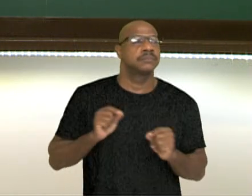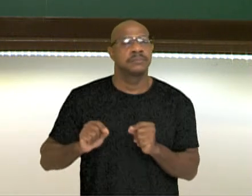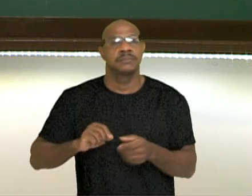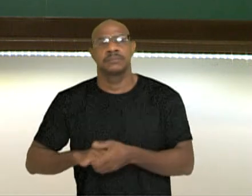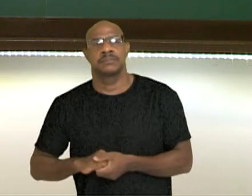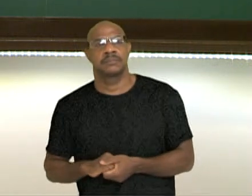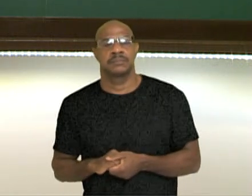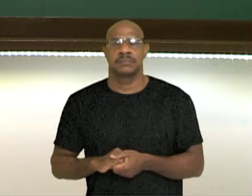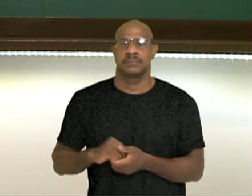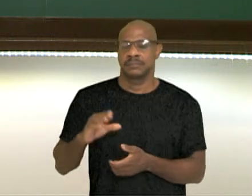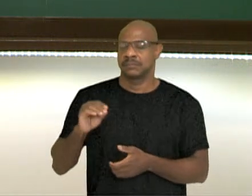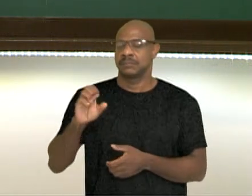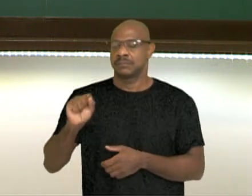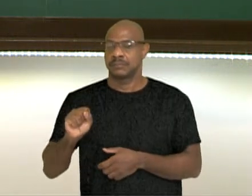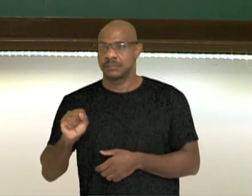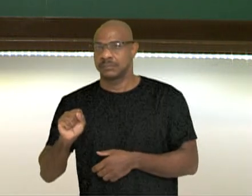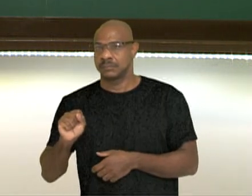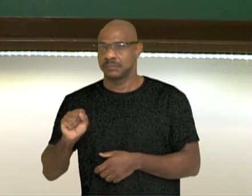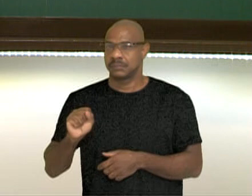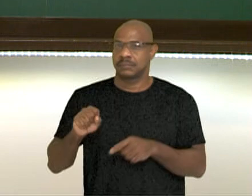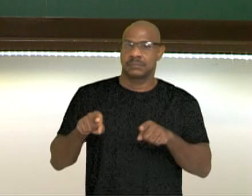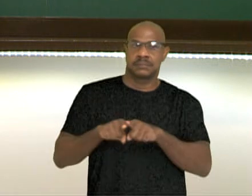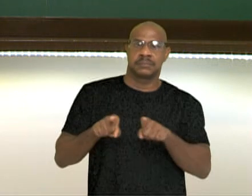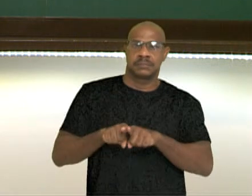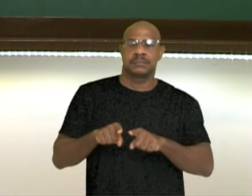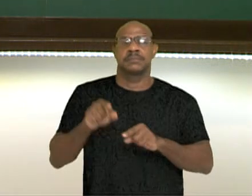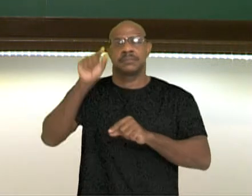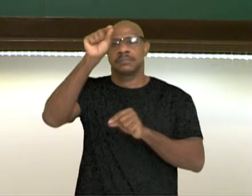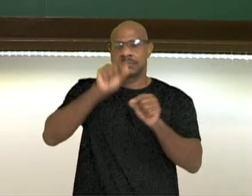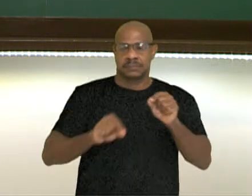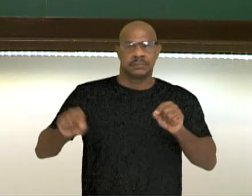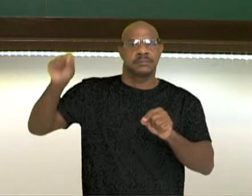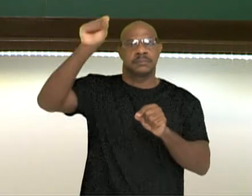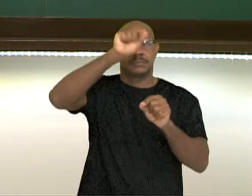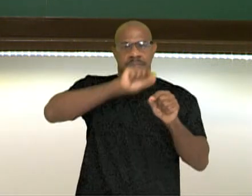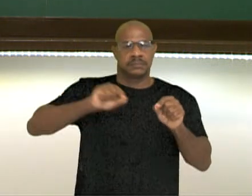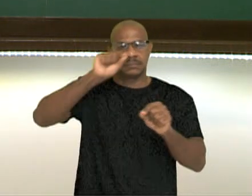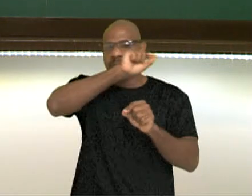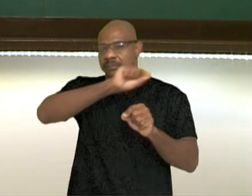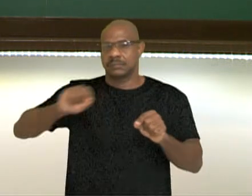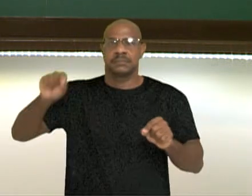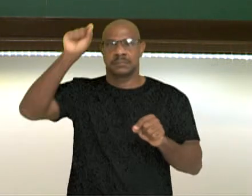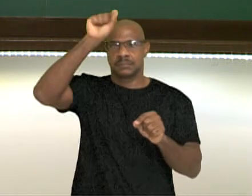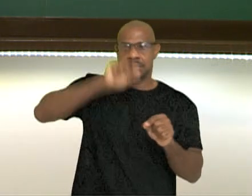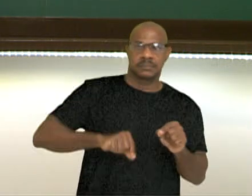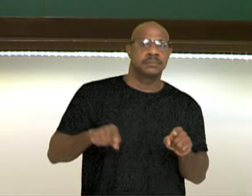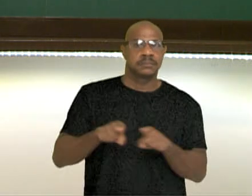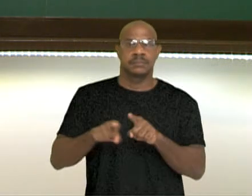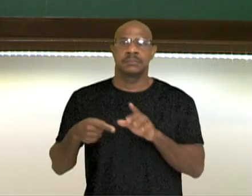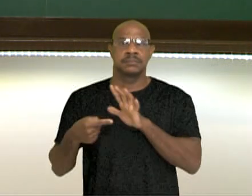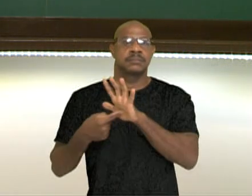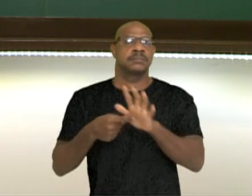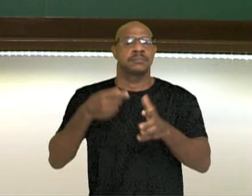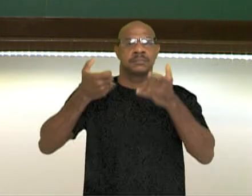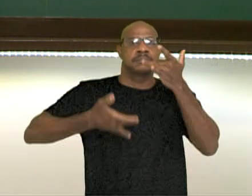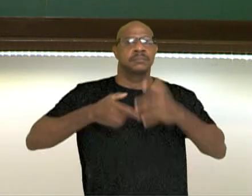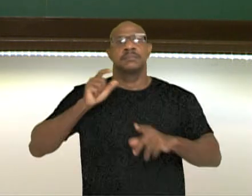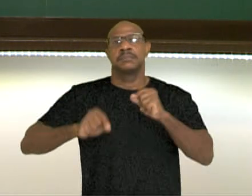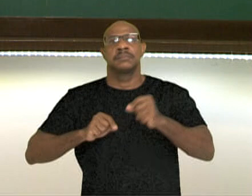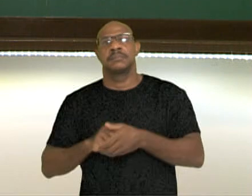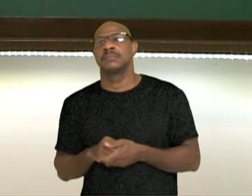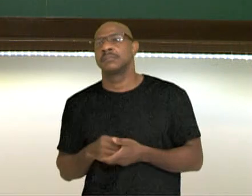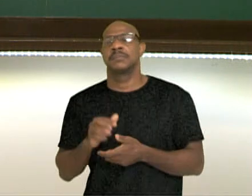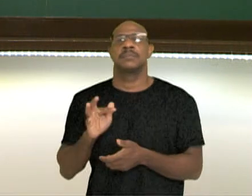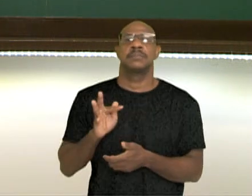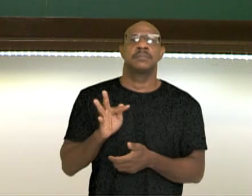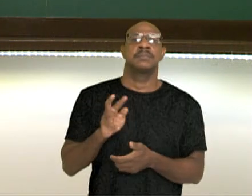sobre cosseno de um arco na circunferência trigonométrica. Mais precisamente, a gente vai abordar já uma introdução à função